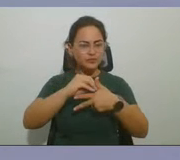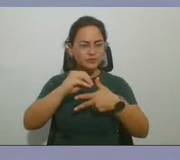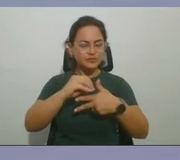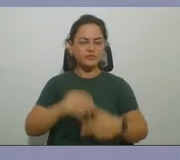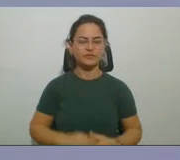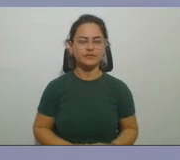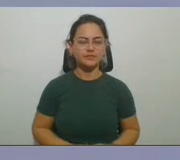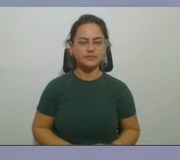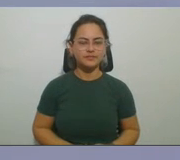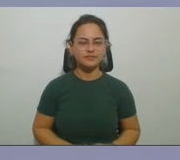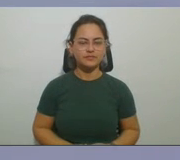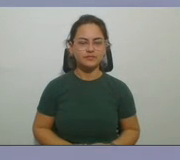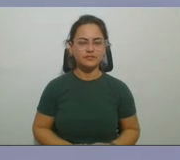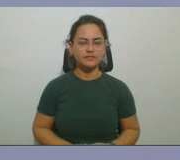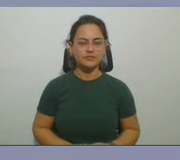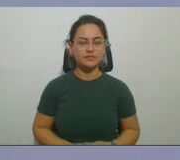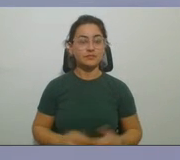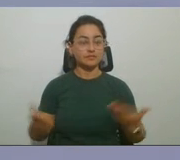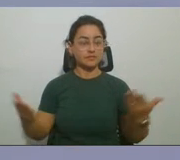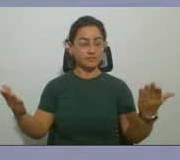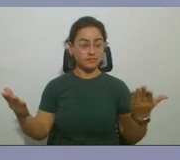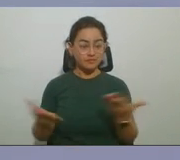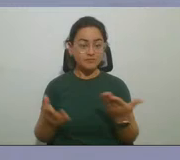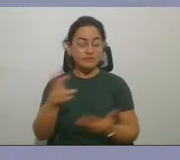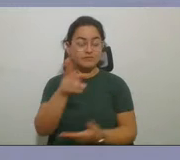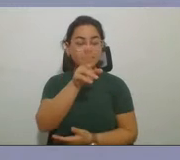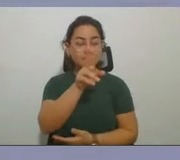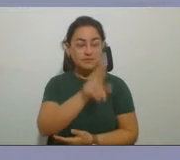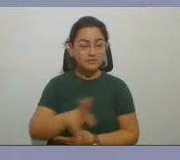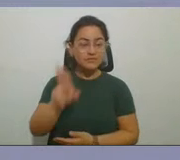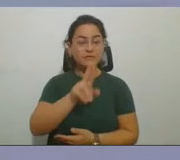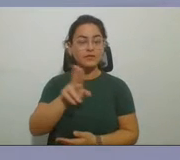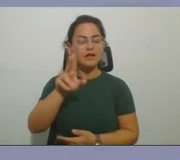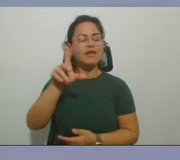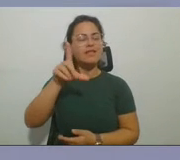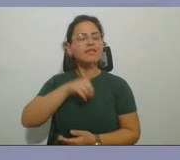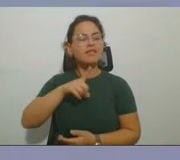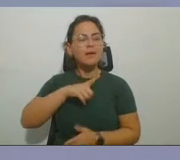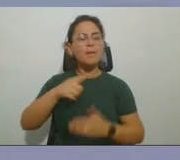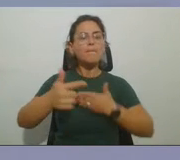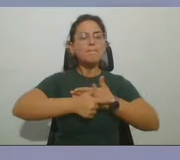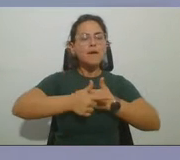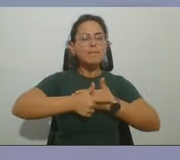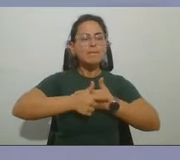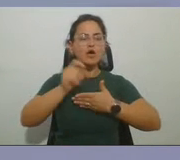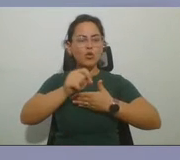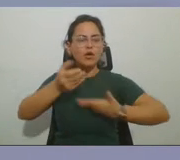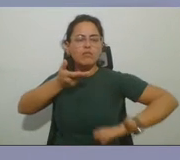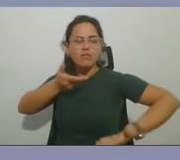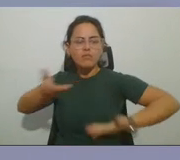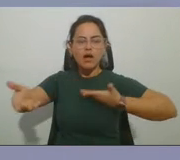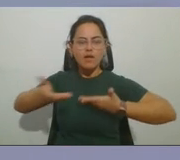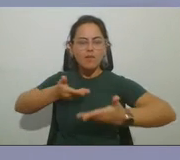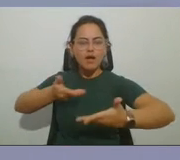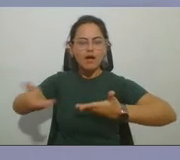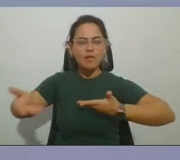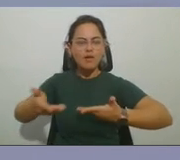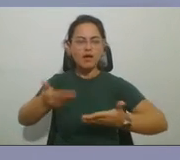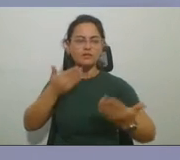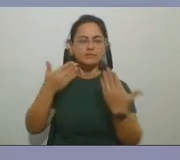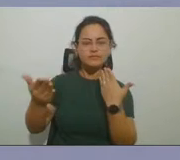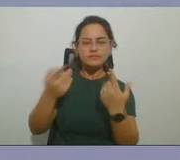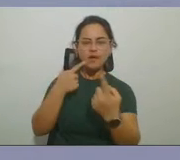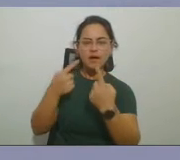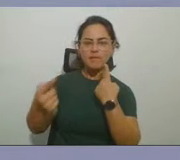uma vez, a universidade exerce o seu papel de articular, de promover diálogos, de ligar os pontos,